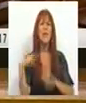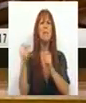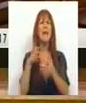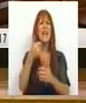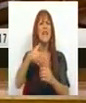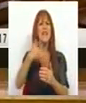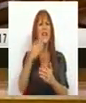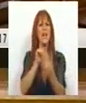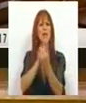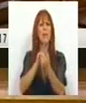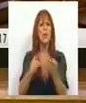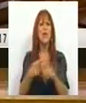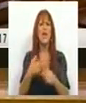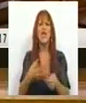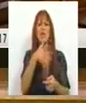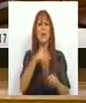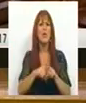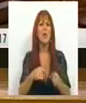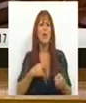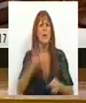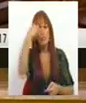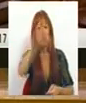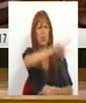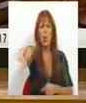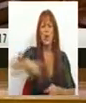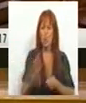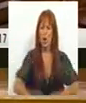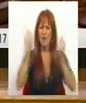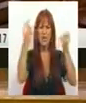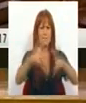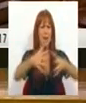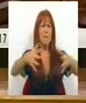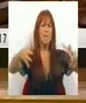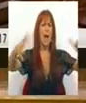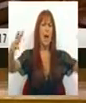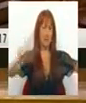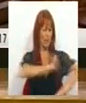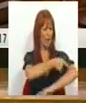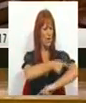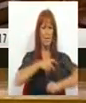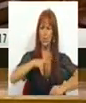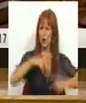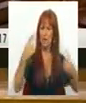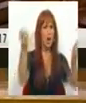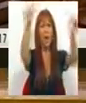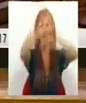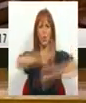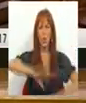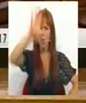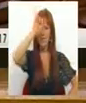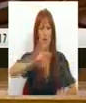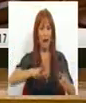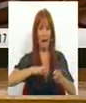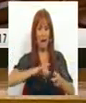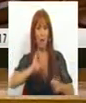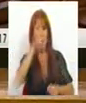debate quinzenal, mostrava vários gráficos a explicar que estávamos todos enganados, que o investimento estava a crescer fortemente em Portugal. Não, o Governo